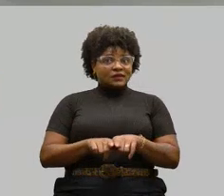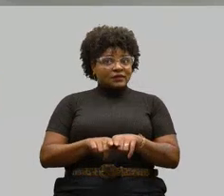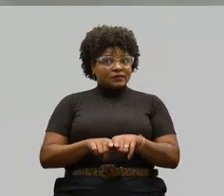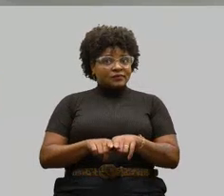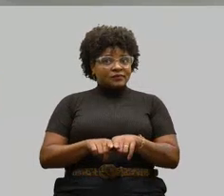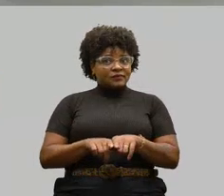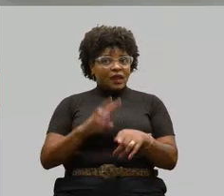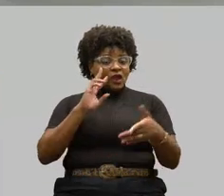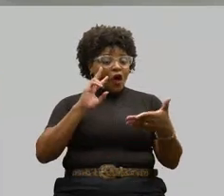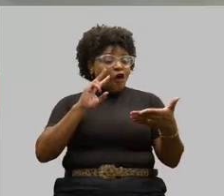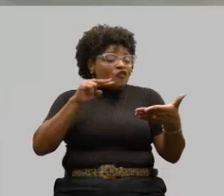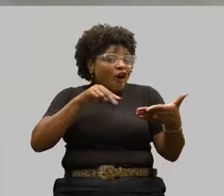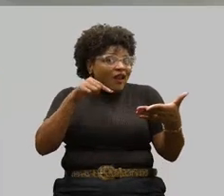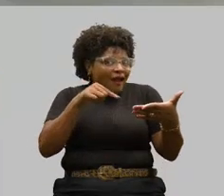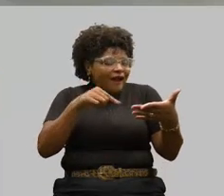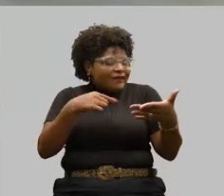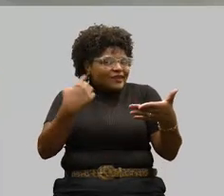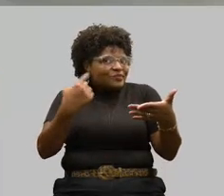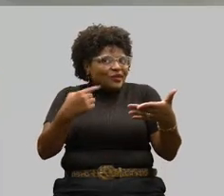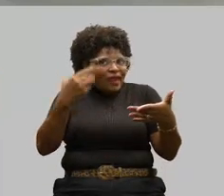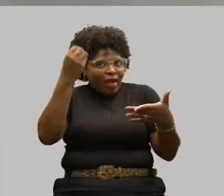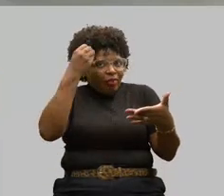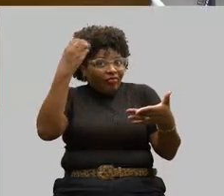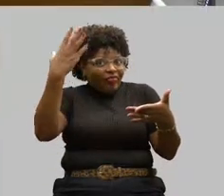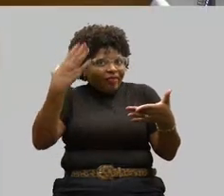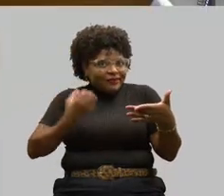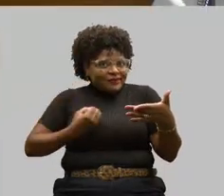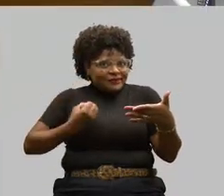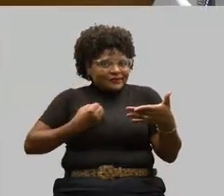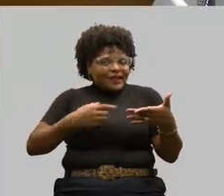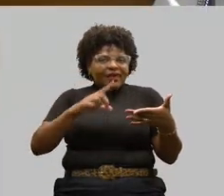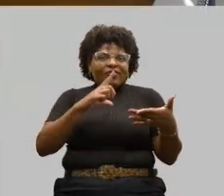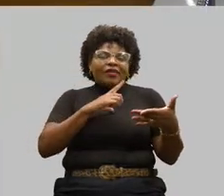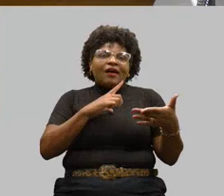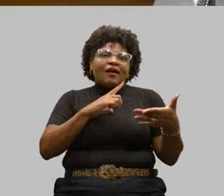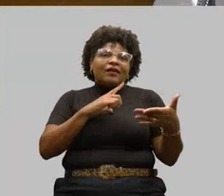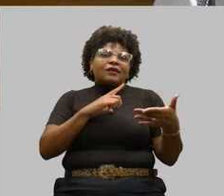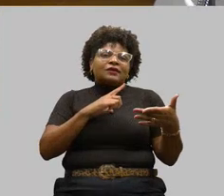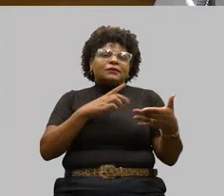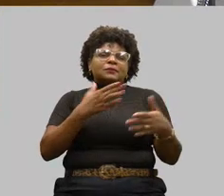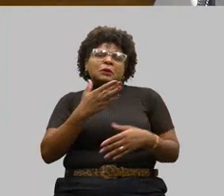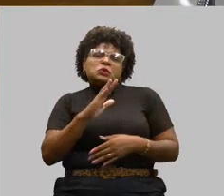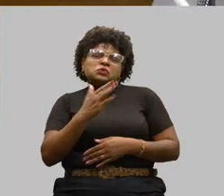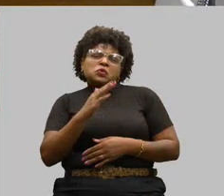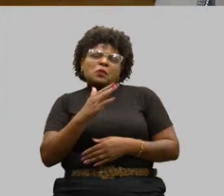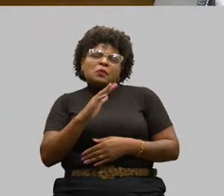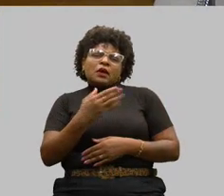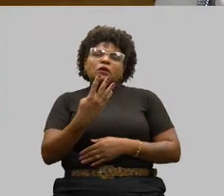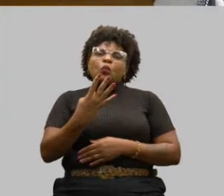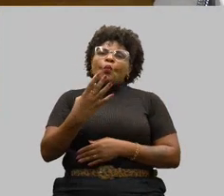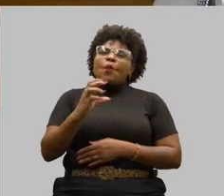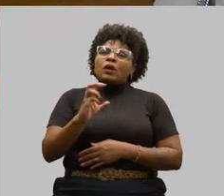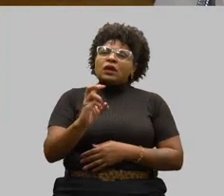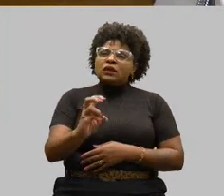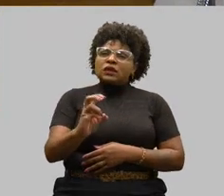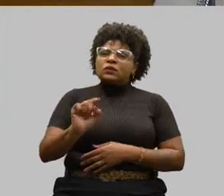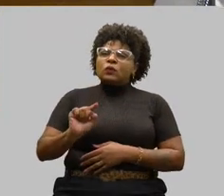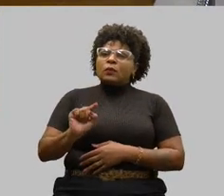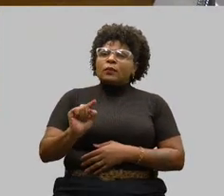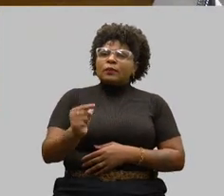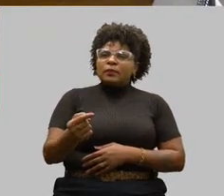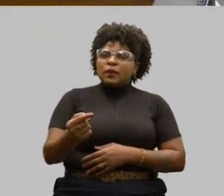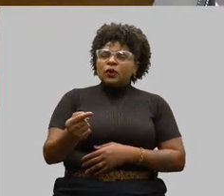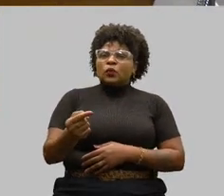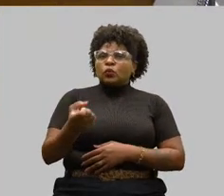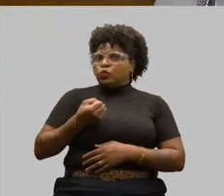colinha aqui porque eu não sei o número de cor a gente tem cerca de 45 mil o número